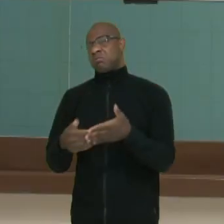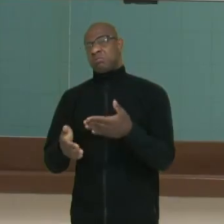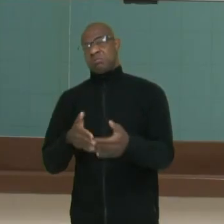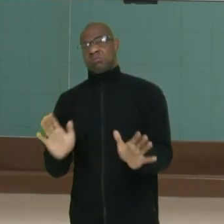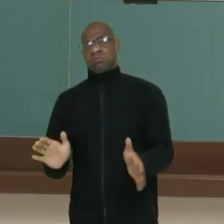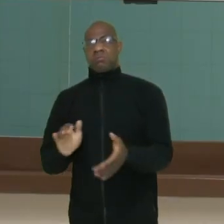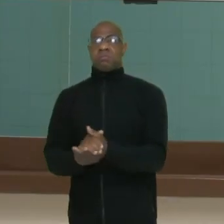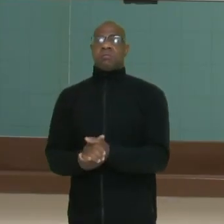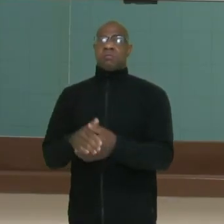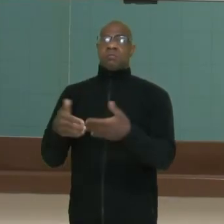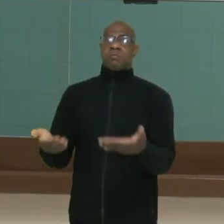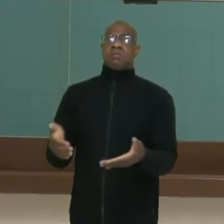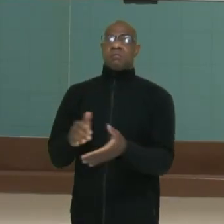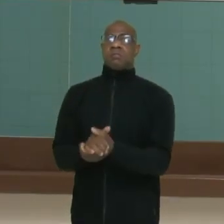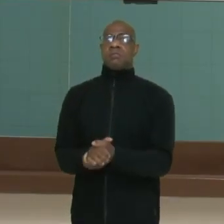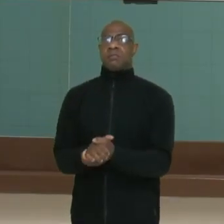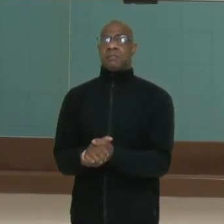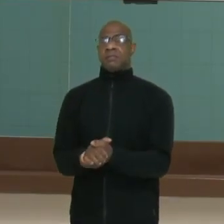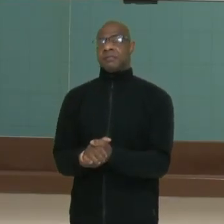vai dizer